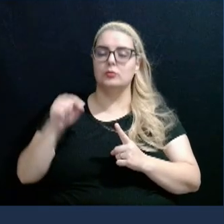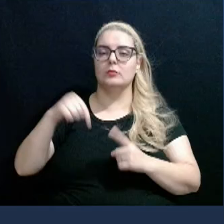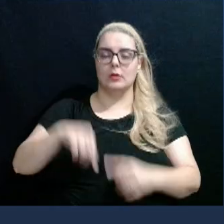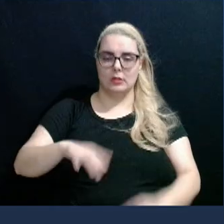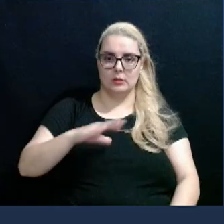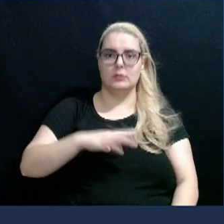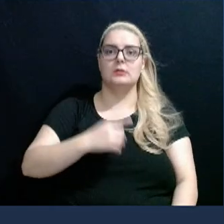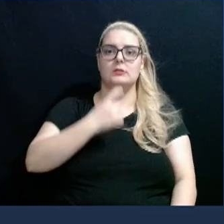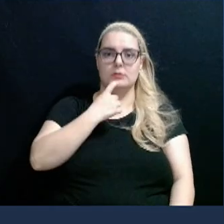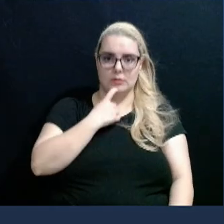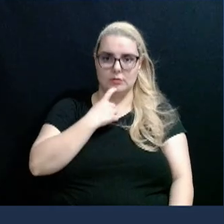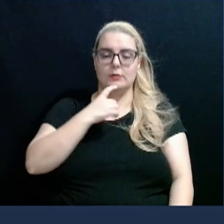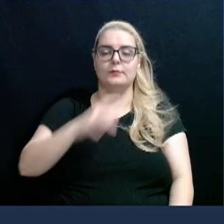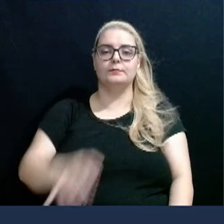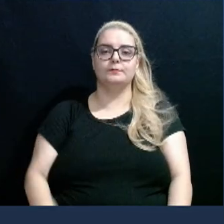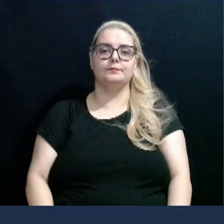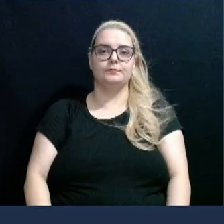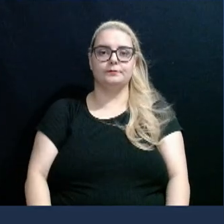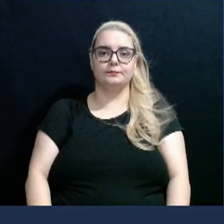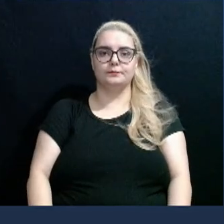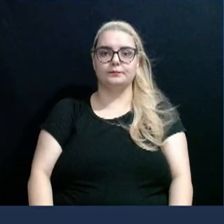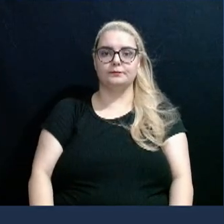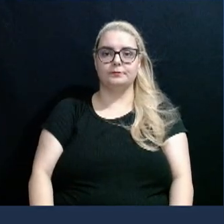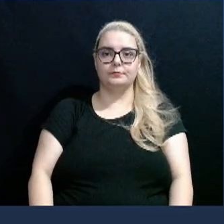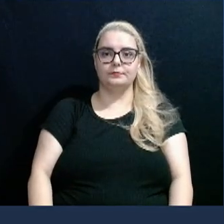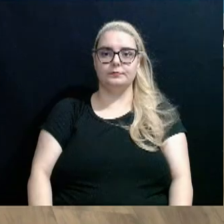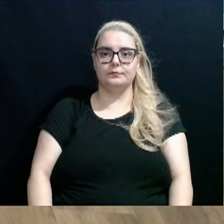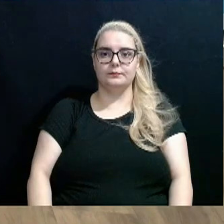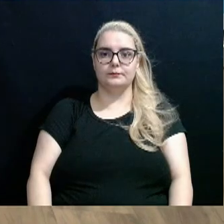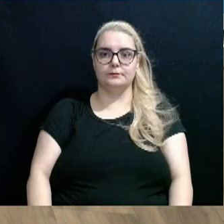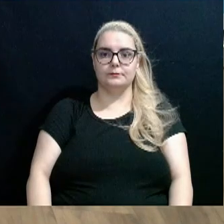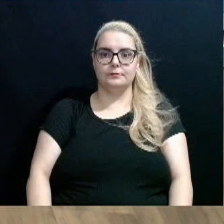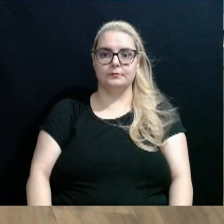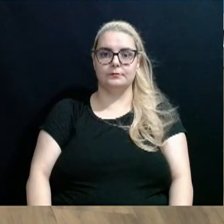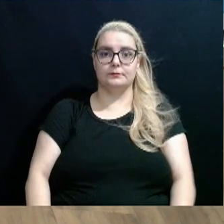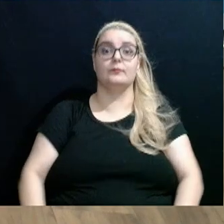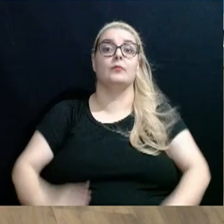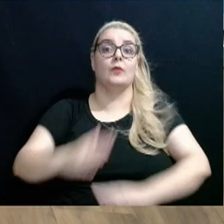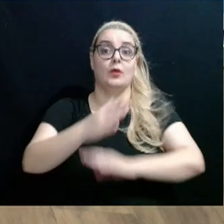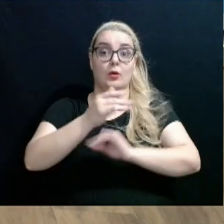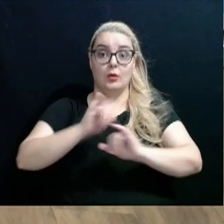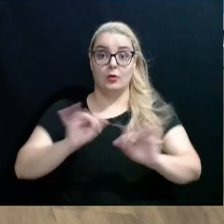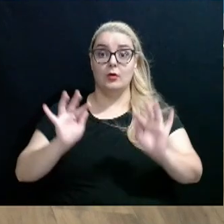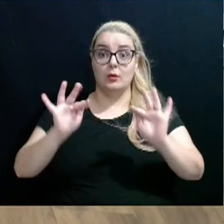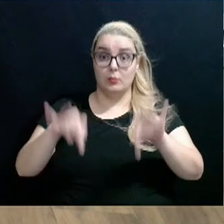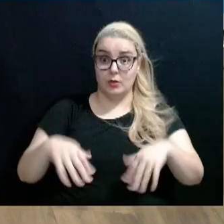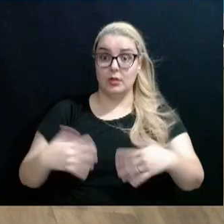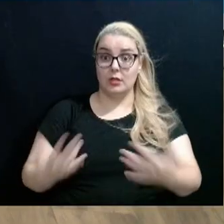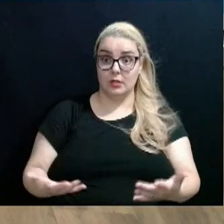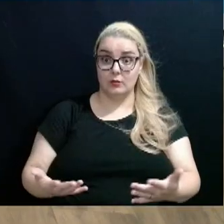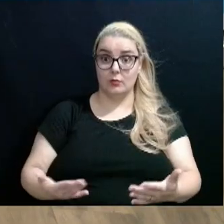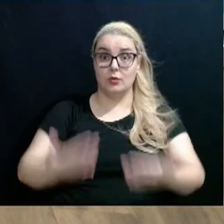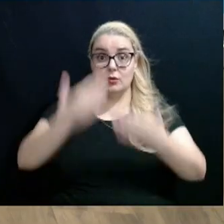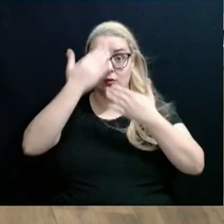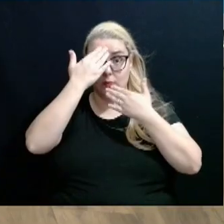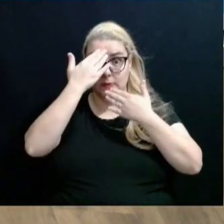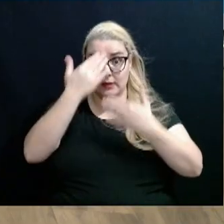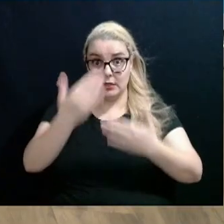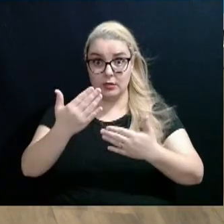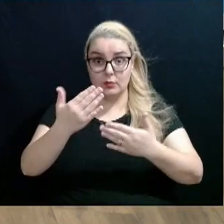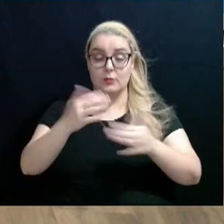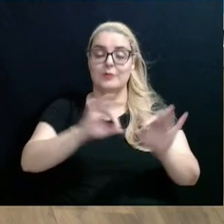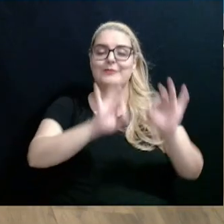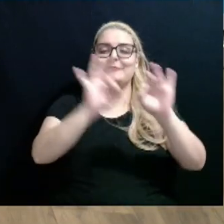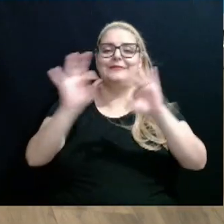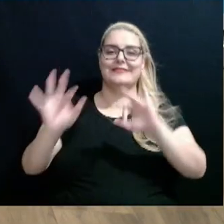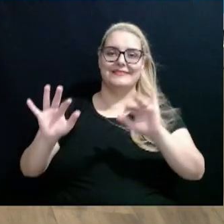aqui para a cidade de Campinas. O Jornal Câmara Notícia fica por aqui. Muito obrigado pela sua